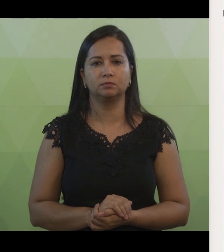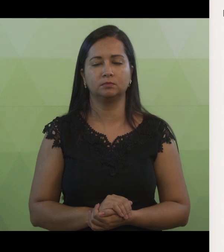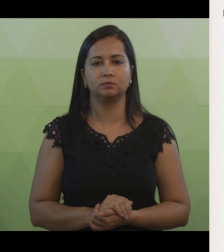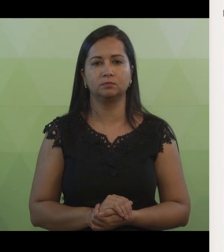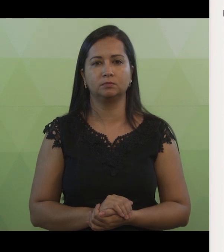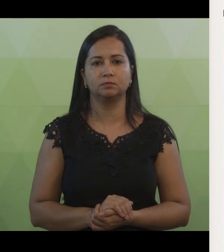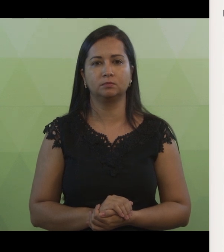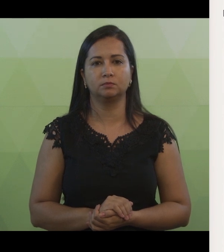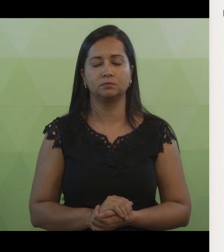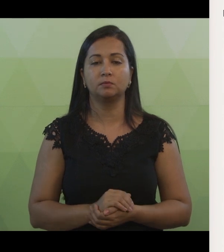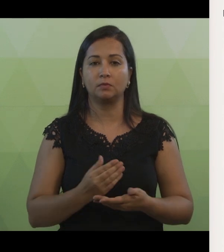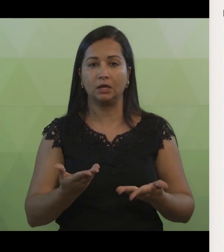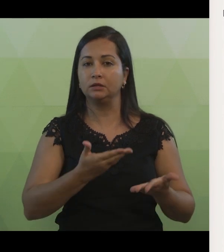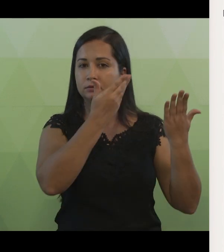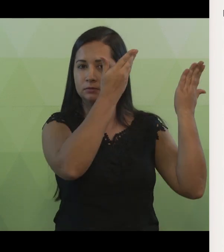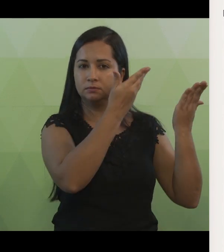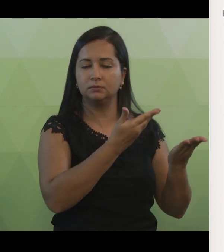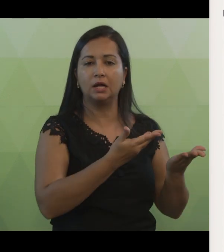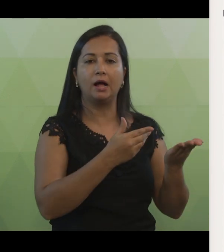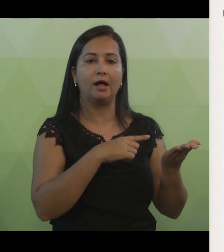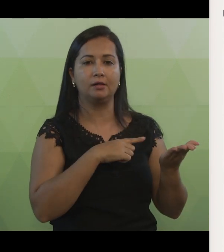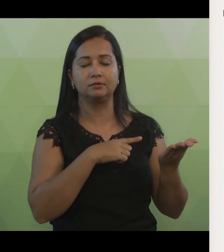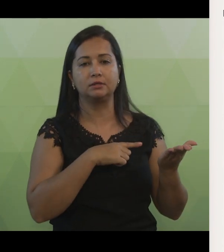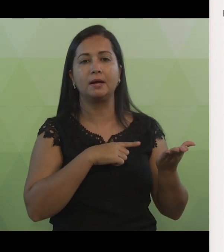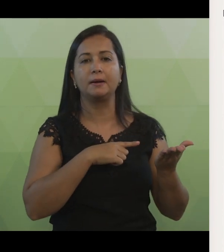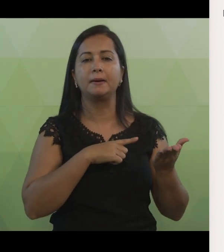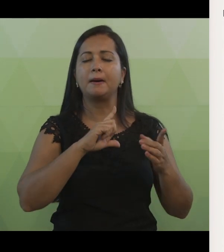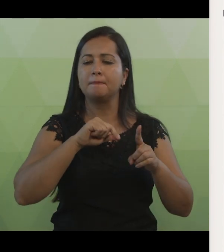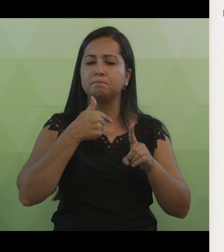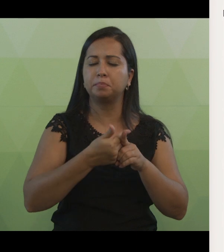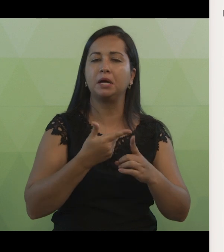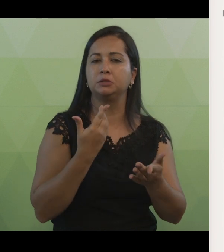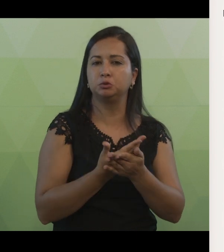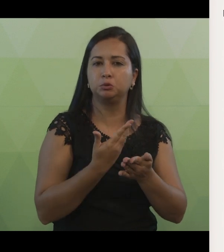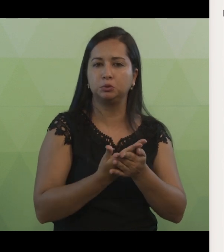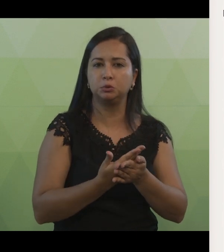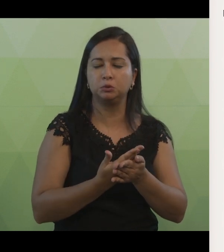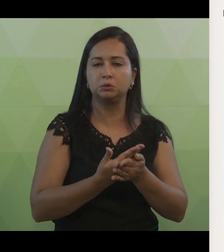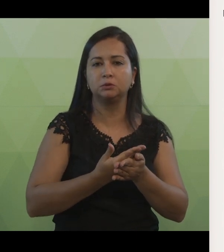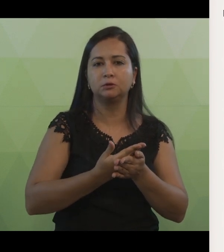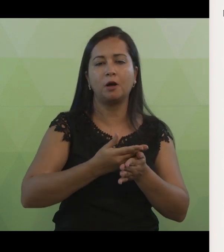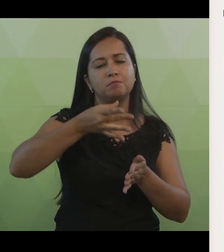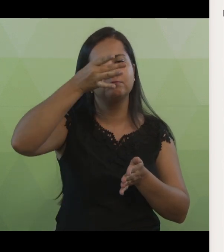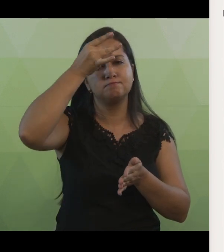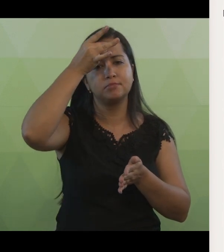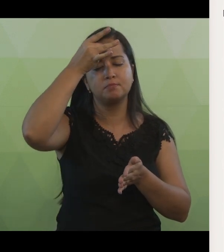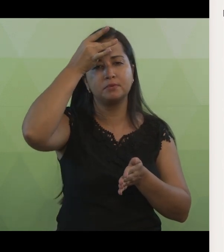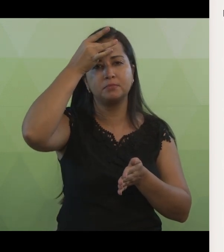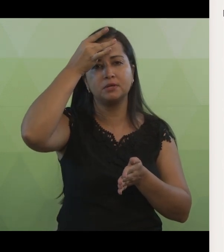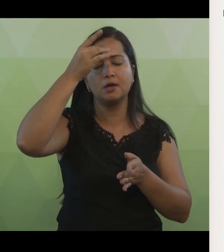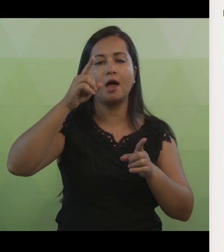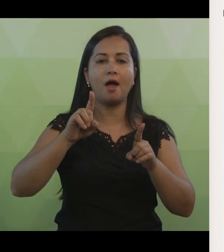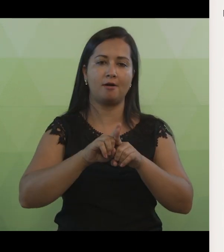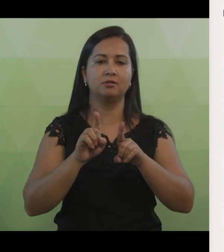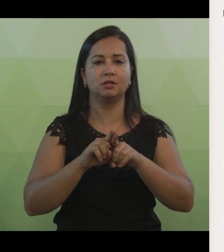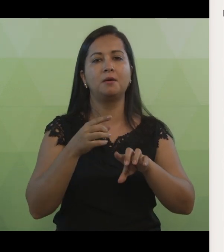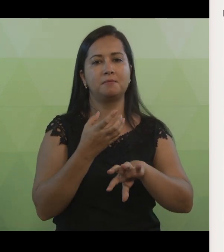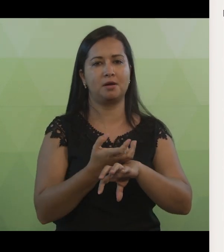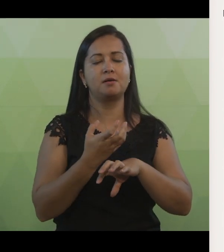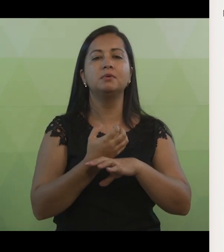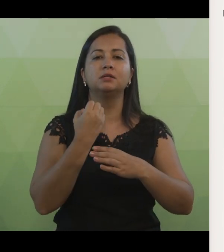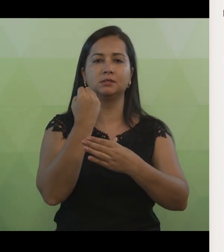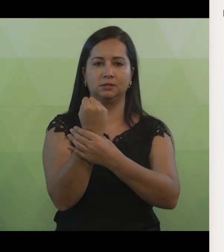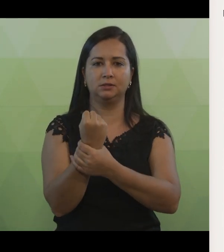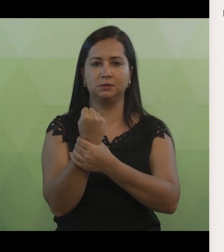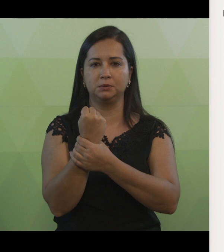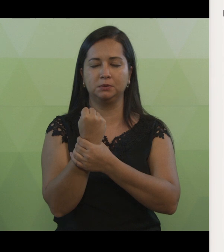A seguir aqui, nas referências complementares, algumas referências para completar os assuntos abordados nessa aula e, como tanto, na nossa disciplina de segurança da informação.